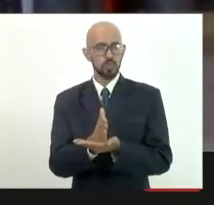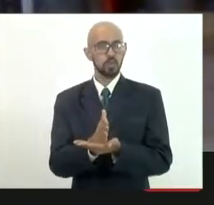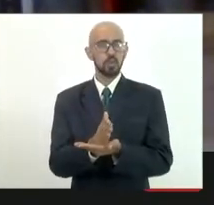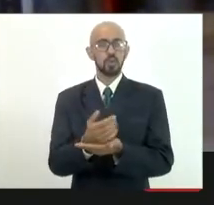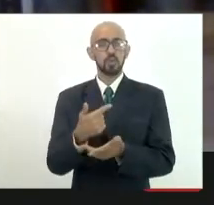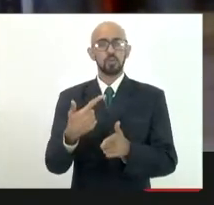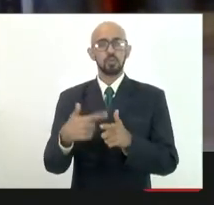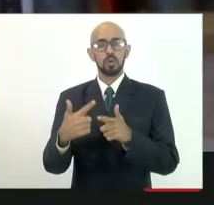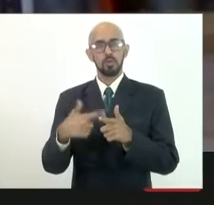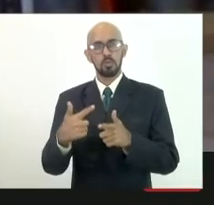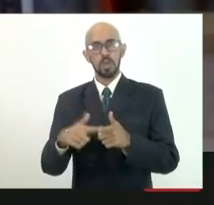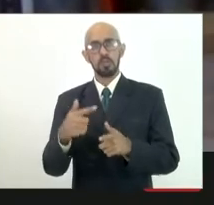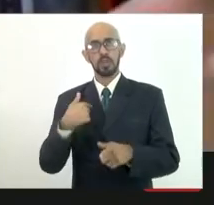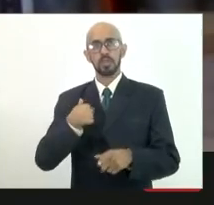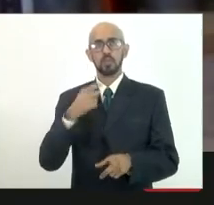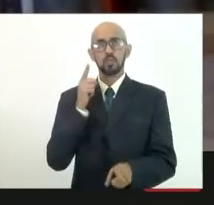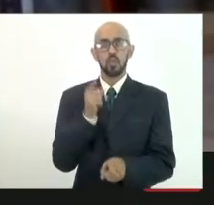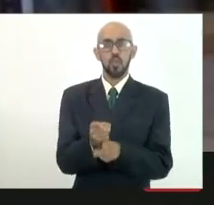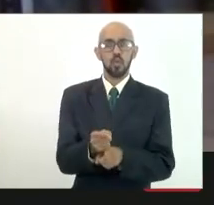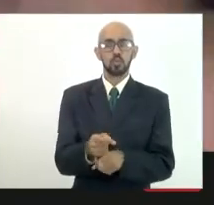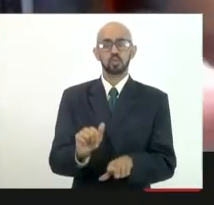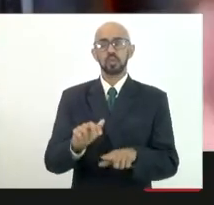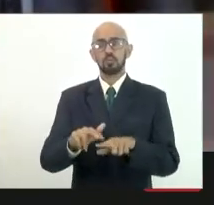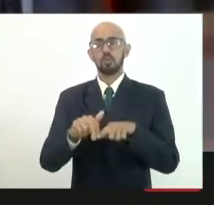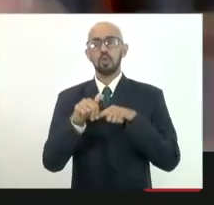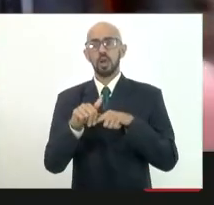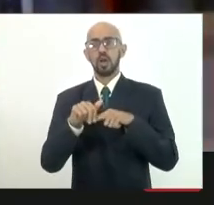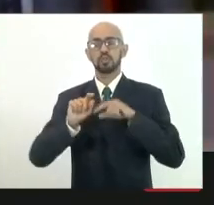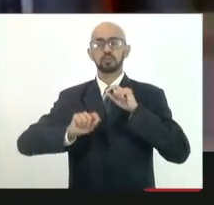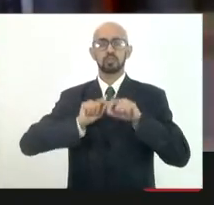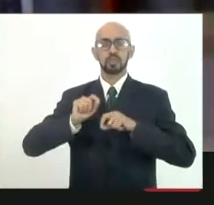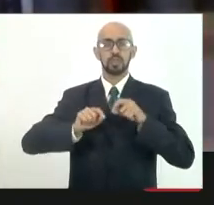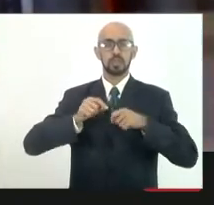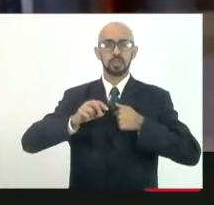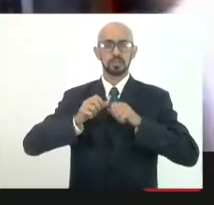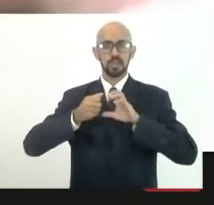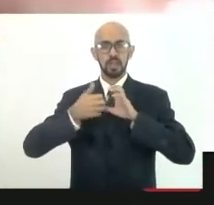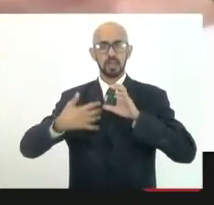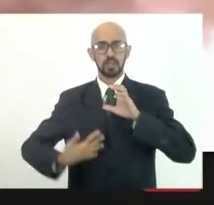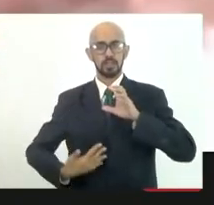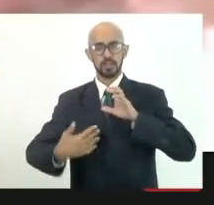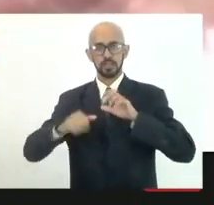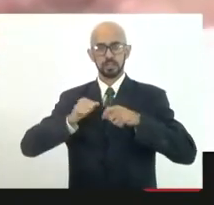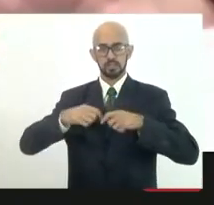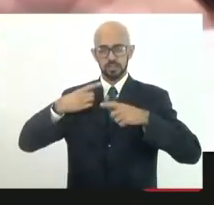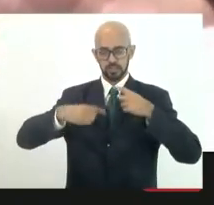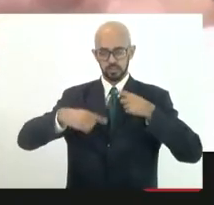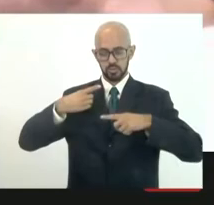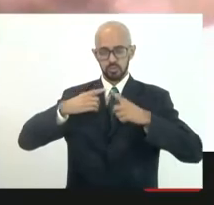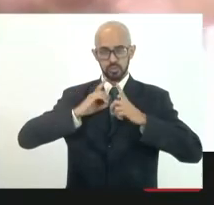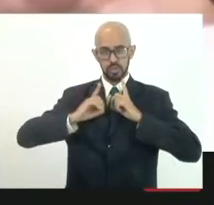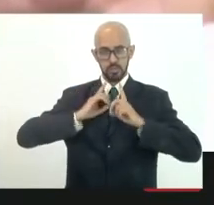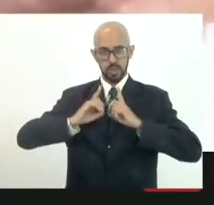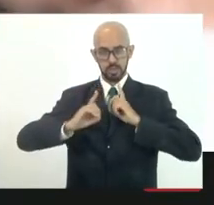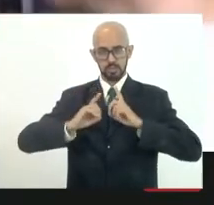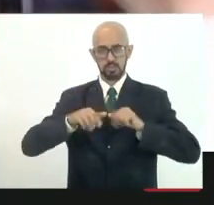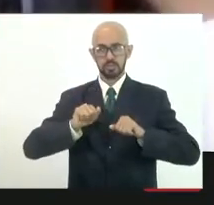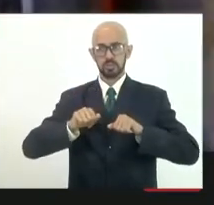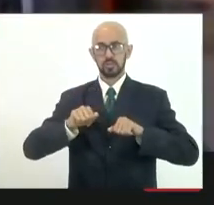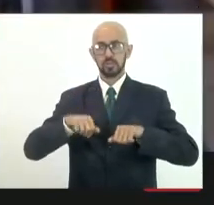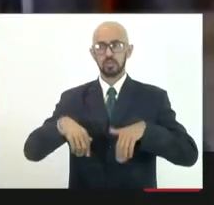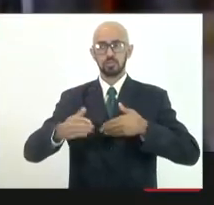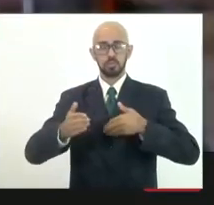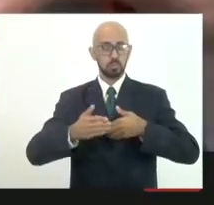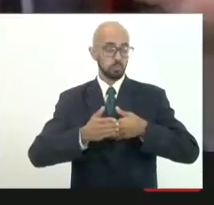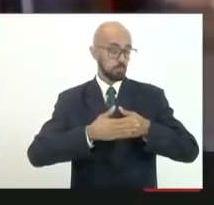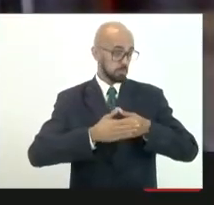é que, por conta das vicissitudes, né, das características aí do debate legislativo, o próprio deputado Átila colocou